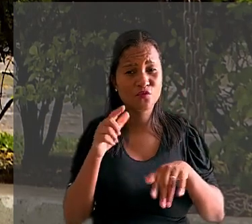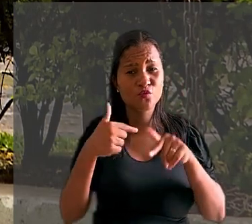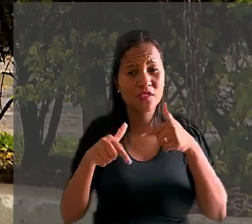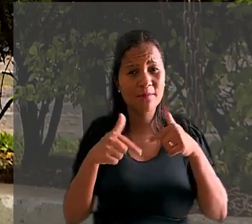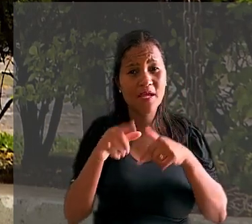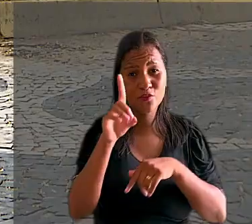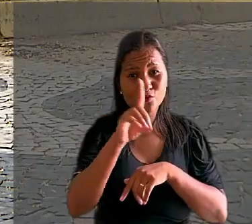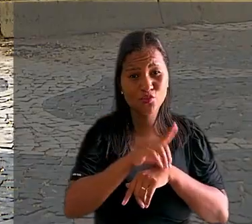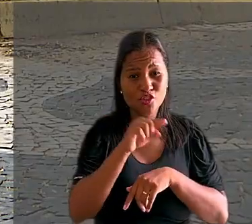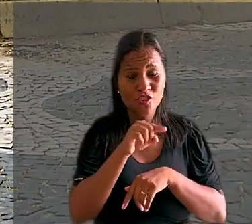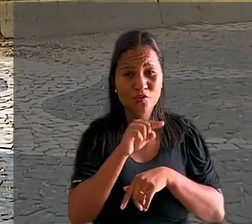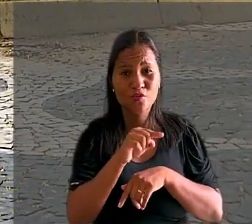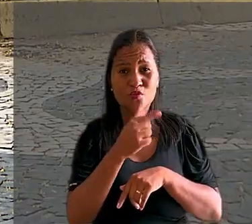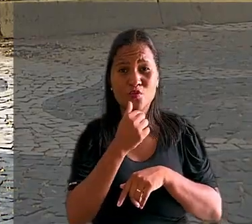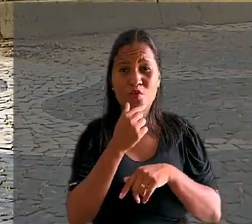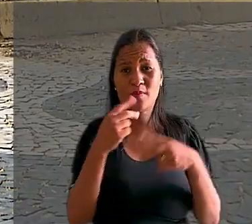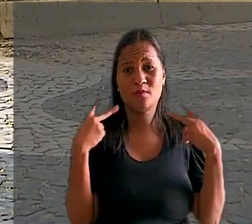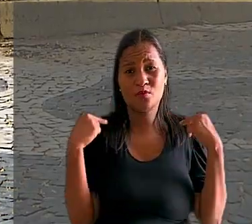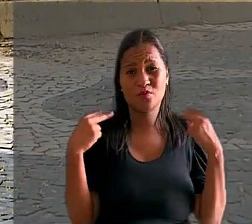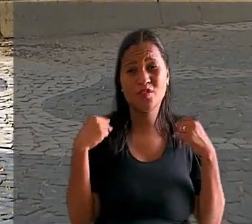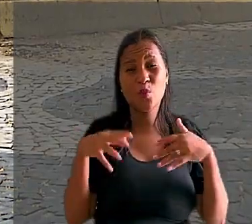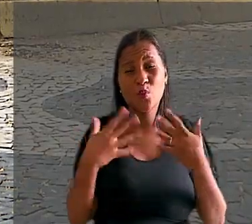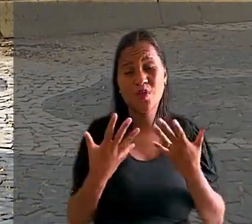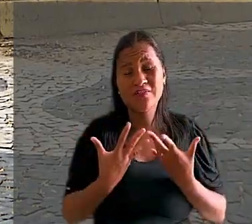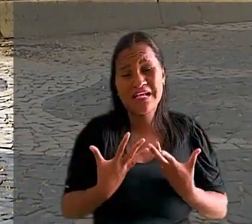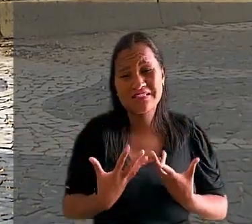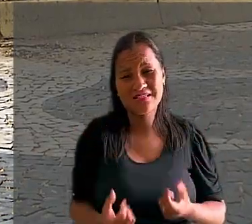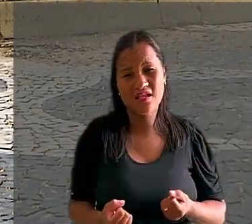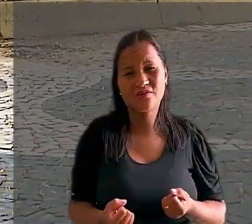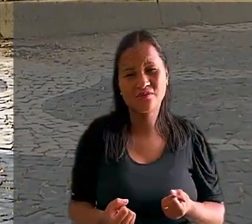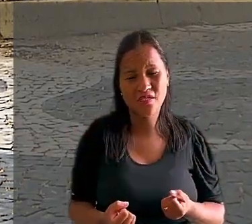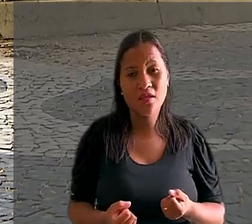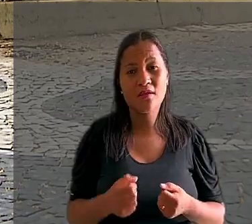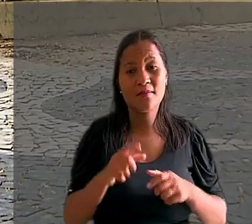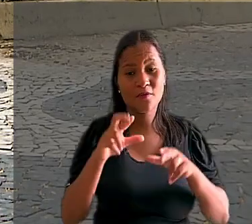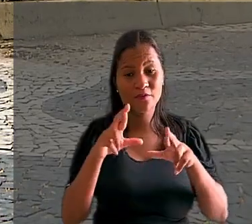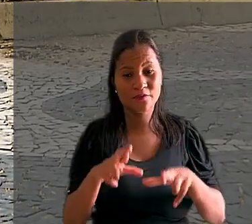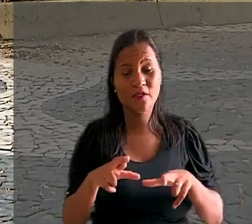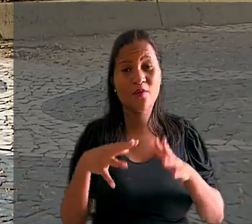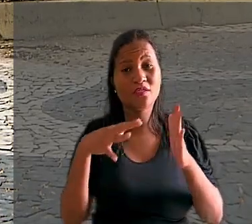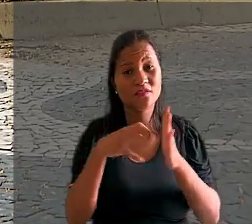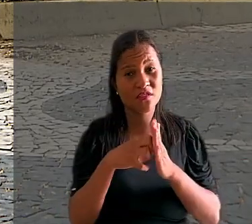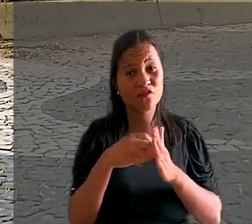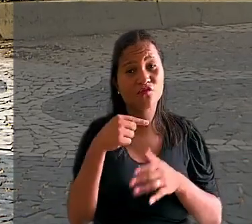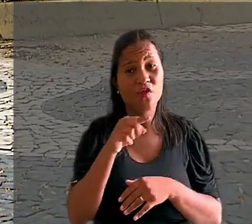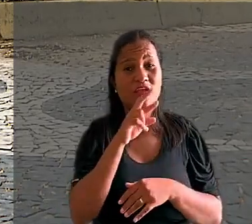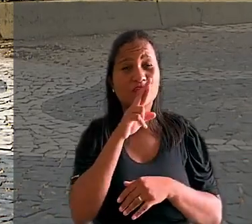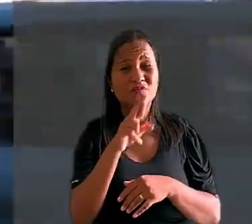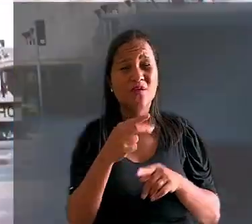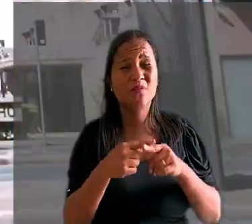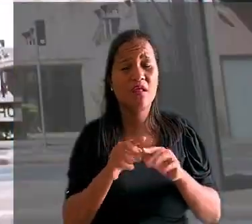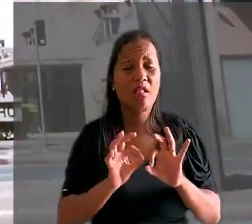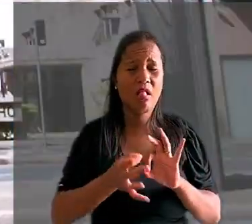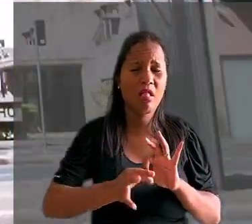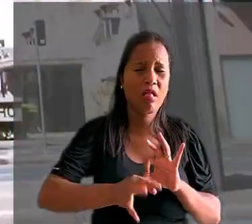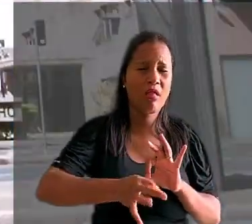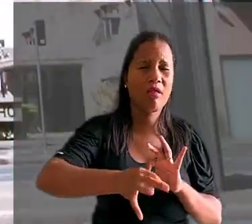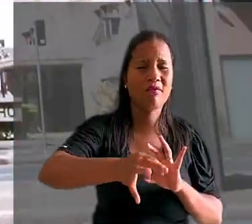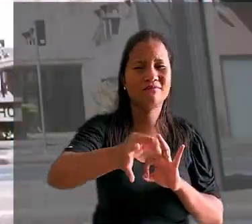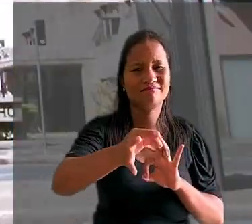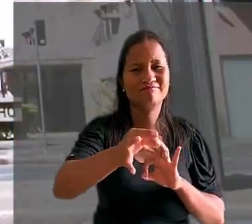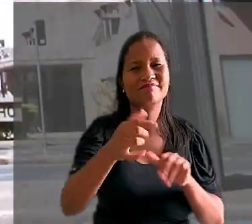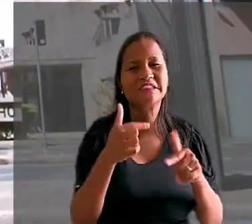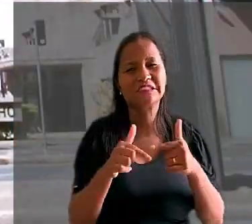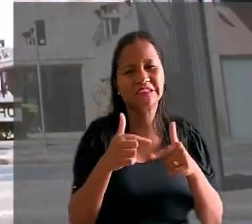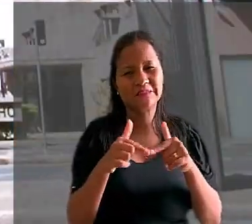do motorista, já no momento de exaustão do trabalhador. Para o regional, o acidente foi resultado das longas